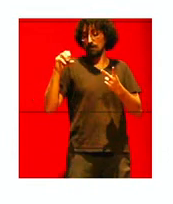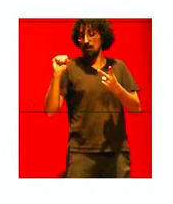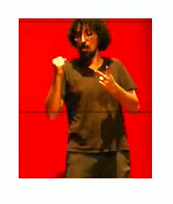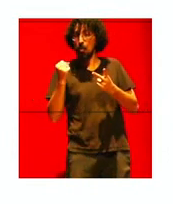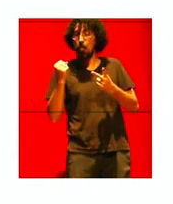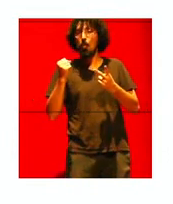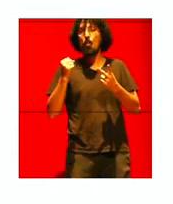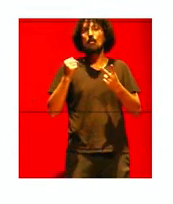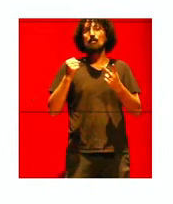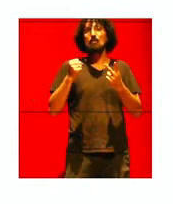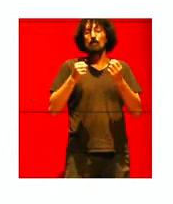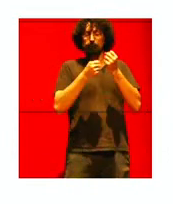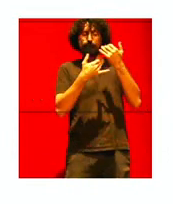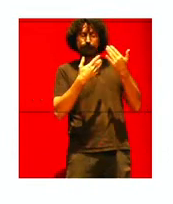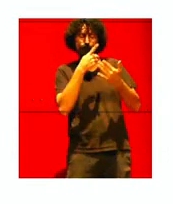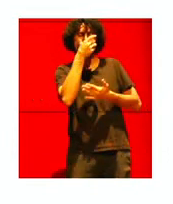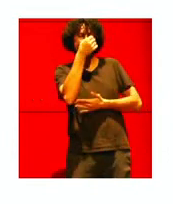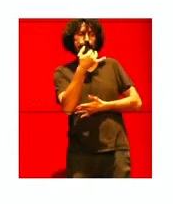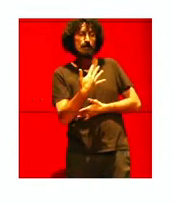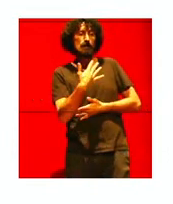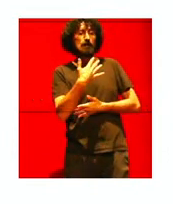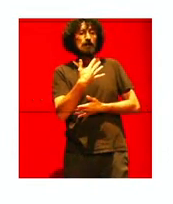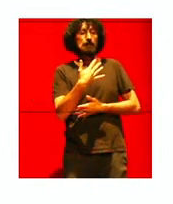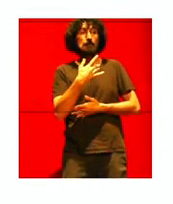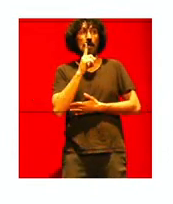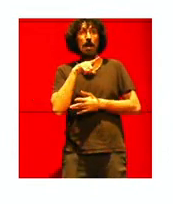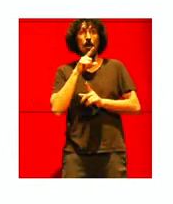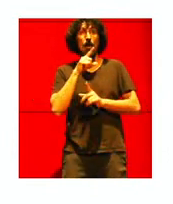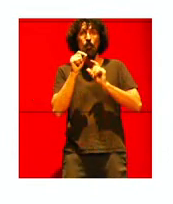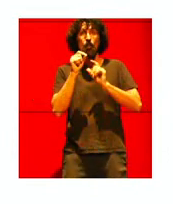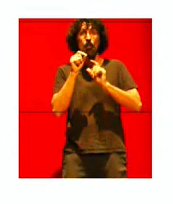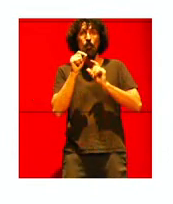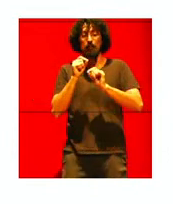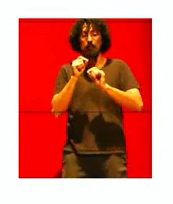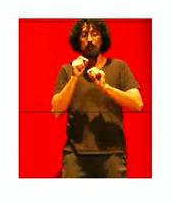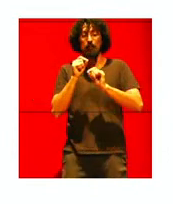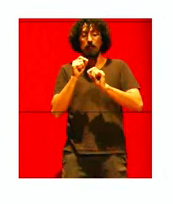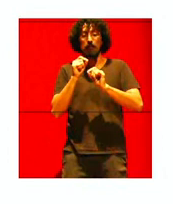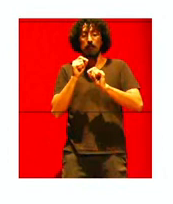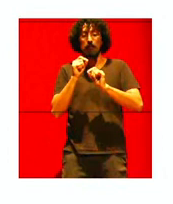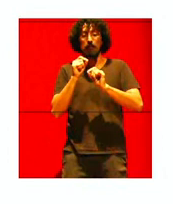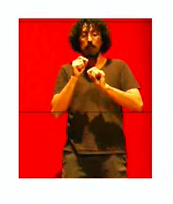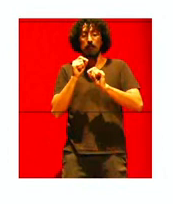Um aspecto da composição estrutural,